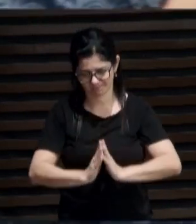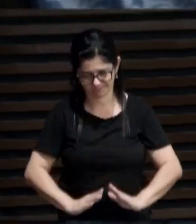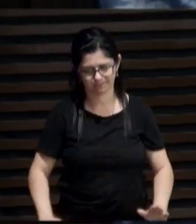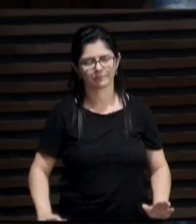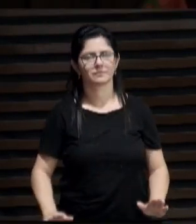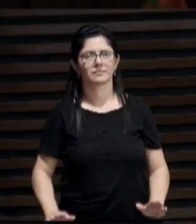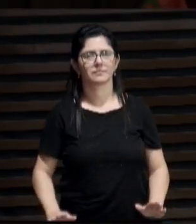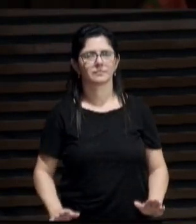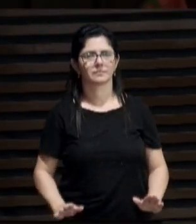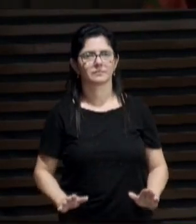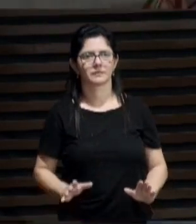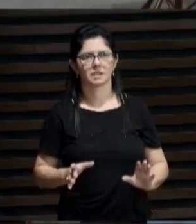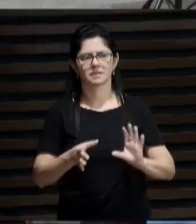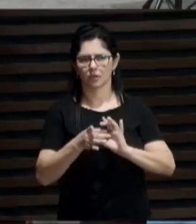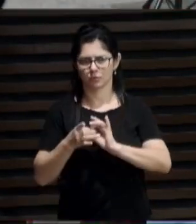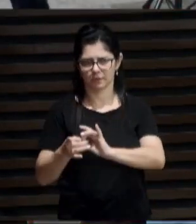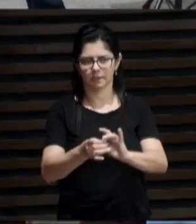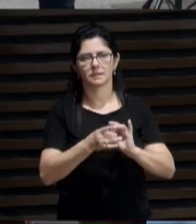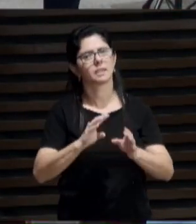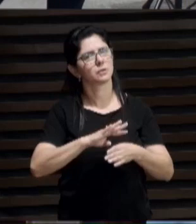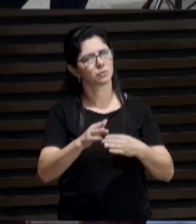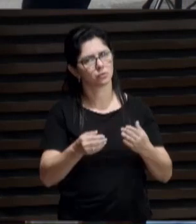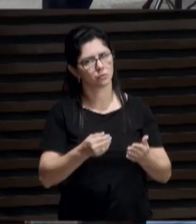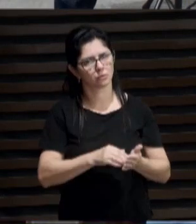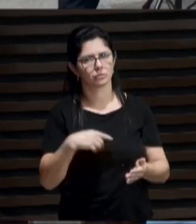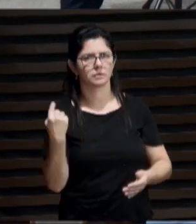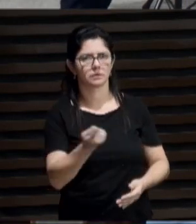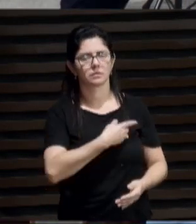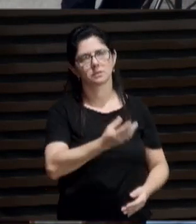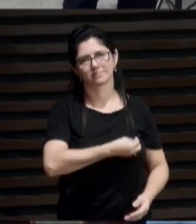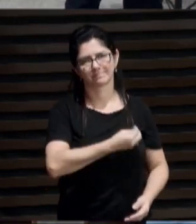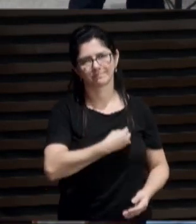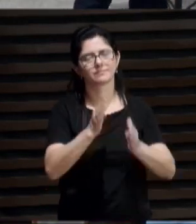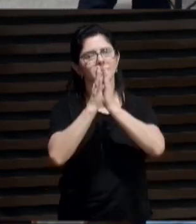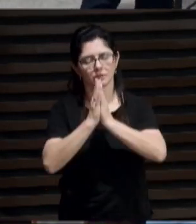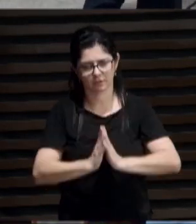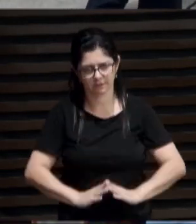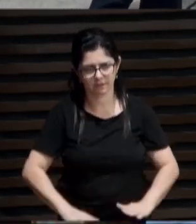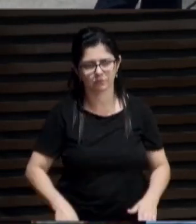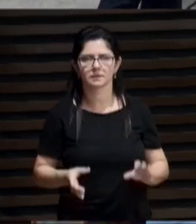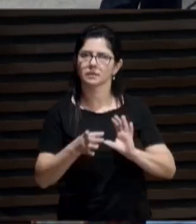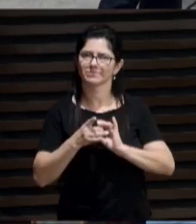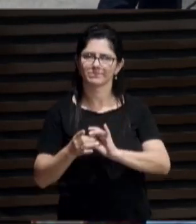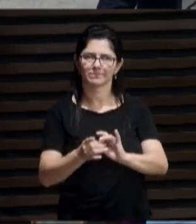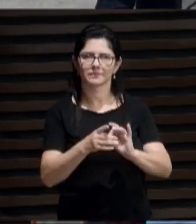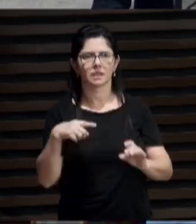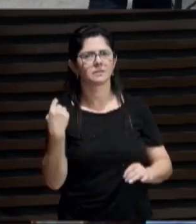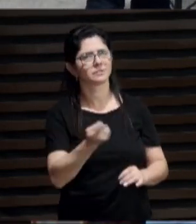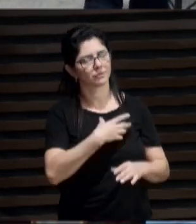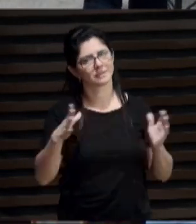está ligada a tudo em nossas vidas. A adoração está ligada à nossa